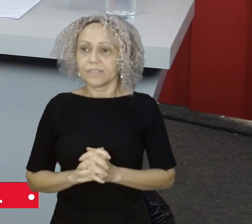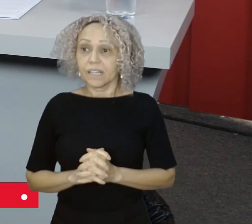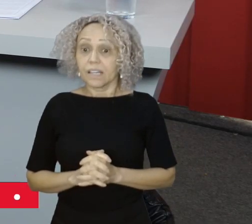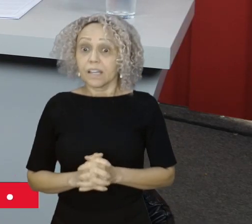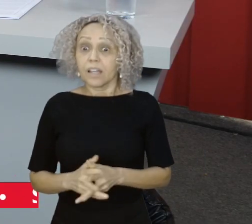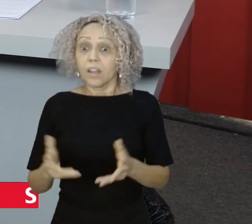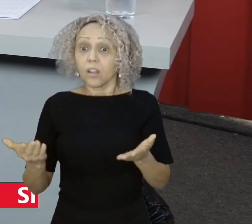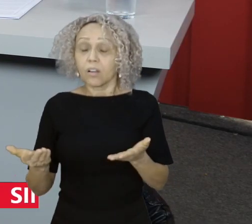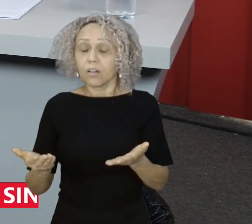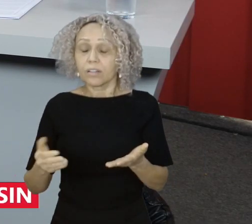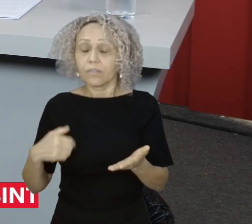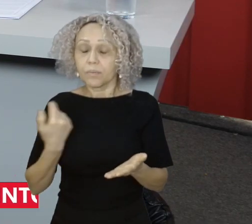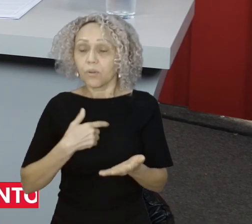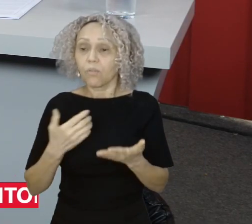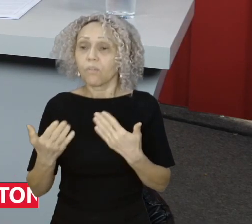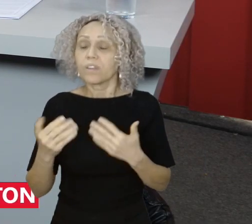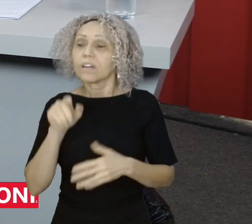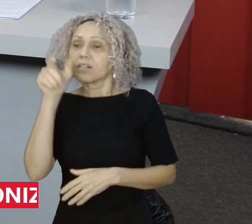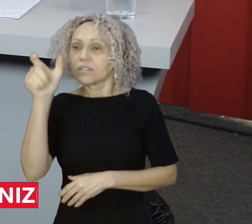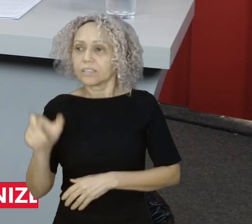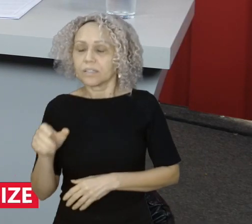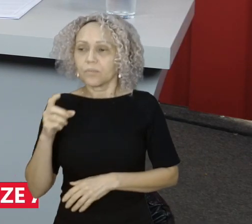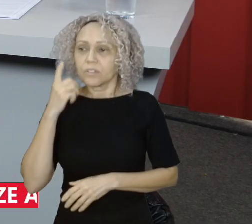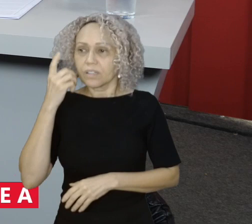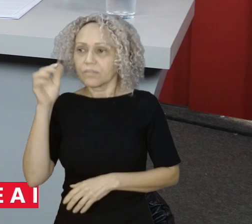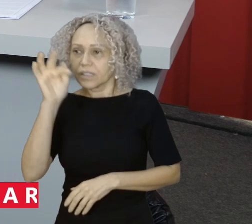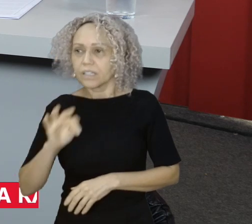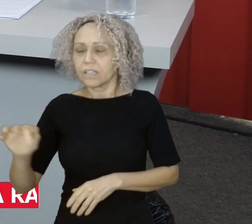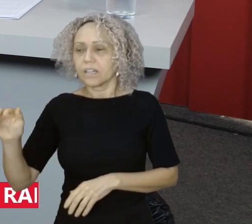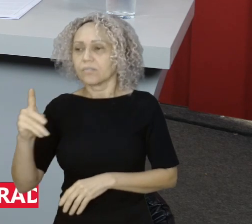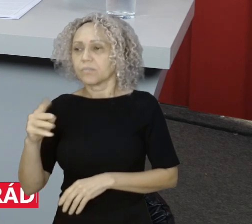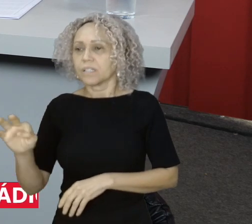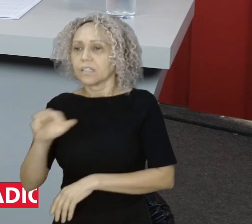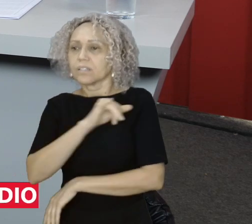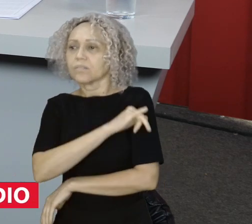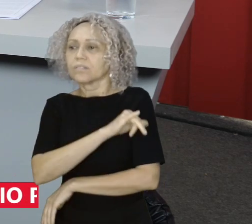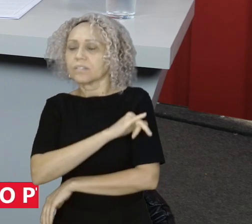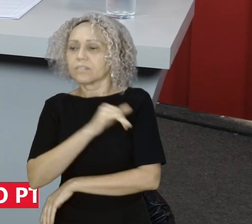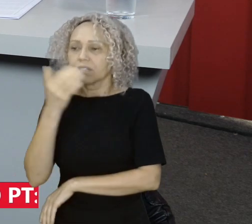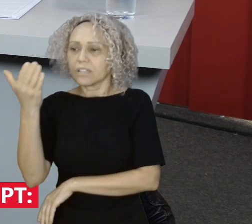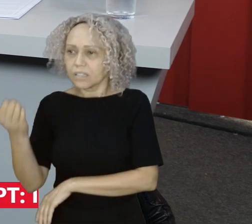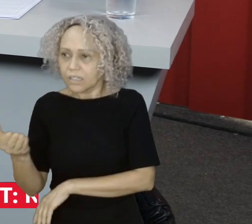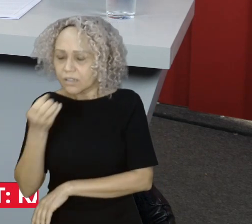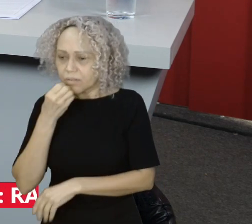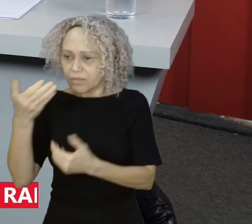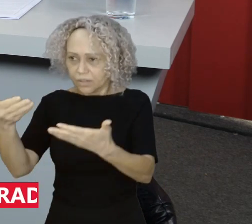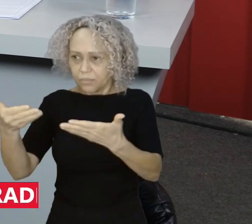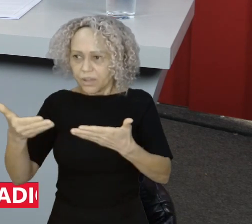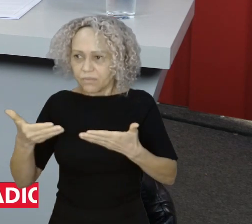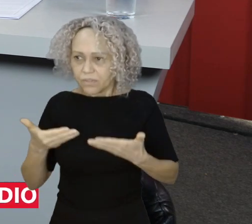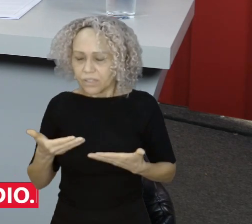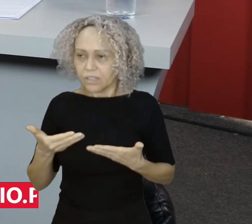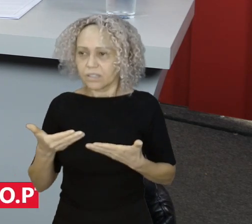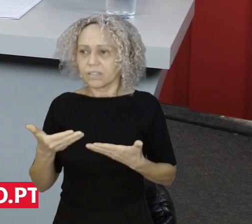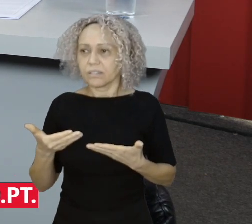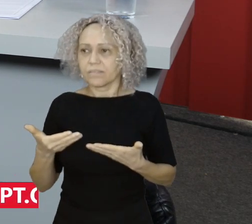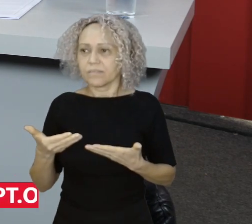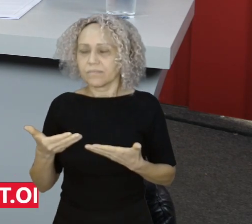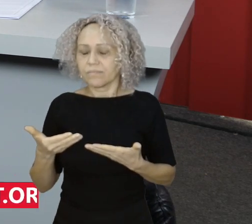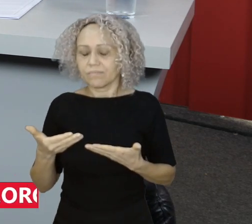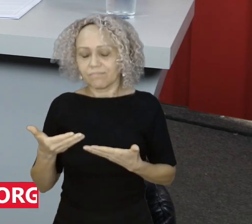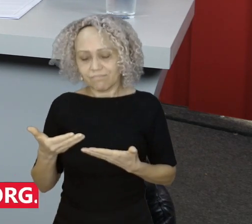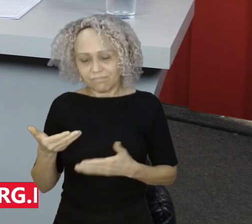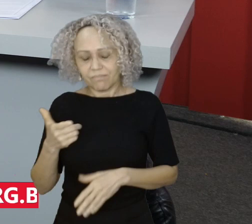A gente conversa agora com o deputado federal pelo PT do Rio de Janeiro, Raymond. Deputado, bem-vindo mais uma vez ao Jornal PT Brasil. Amanda,